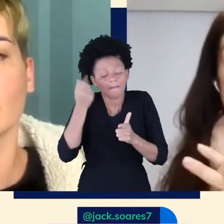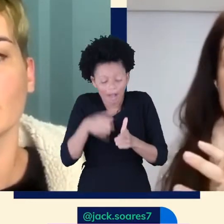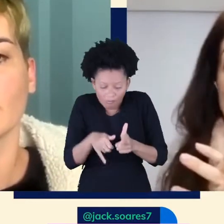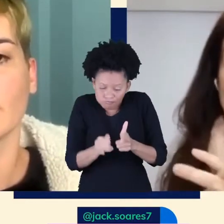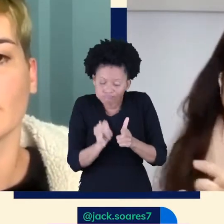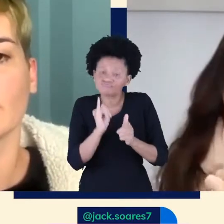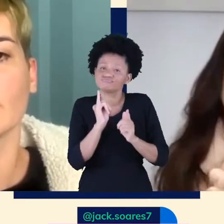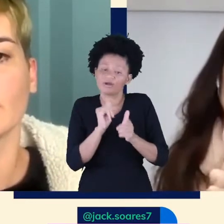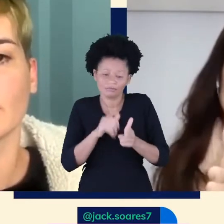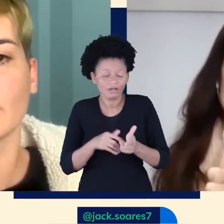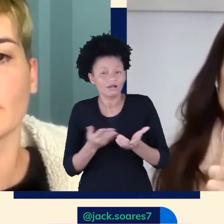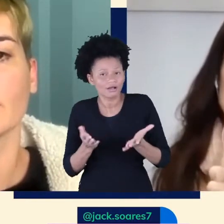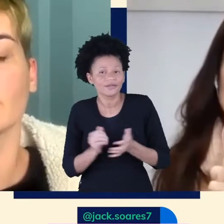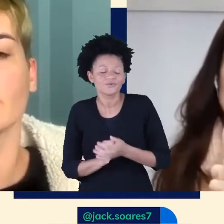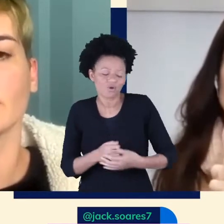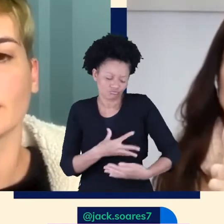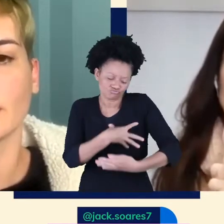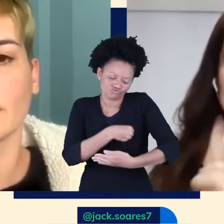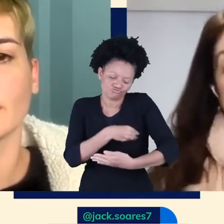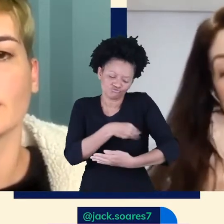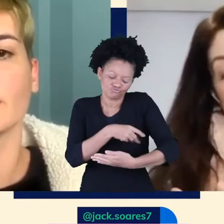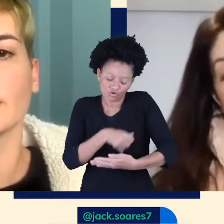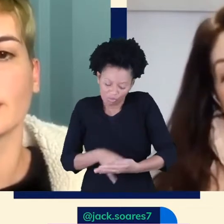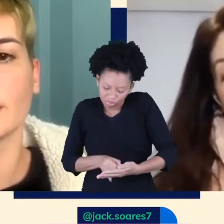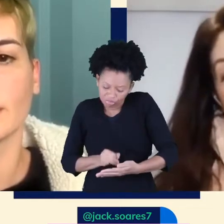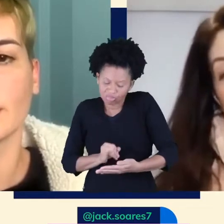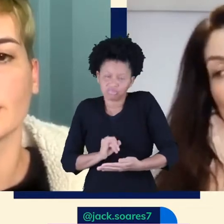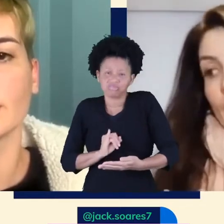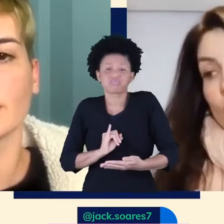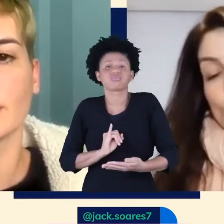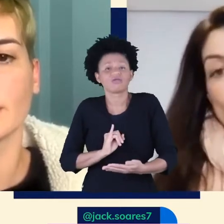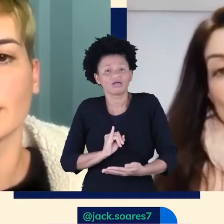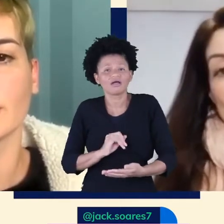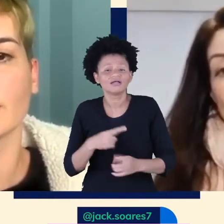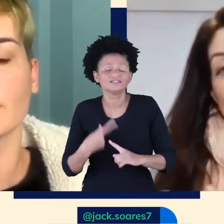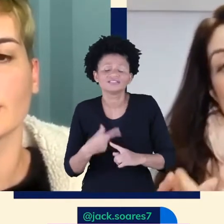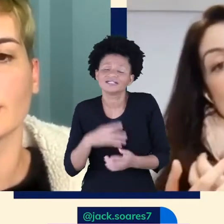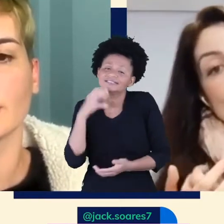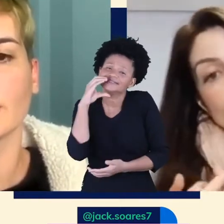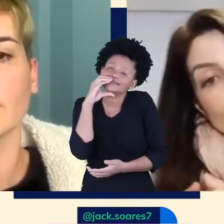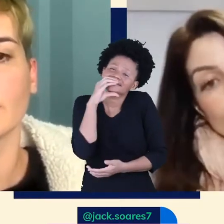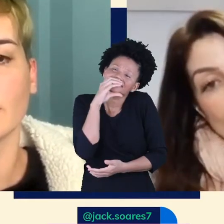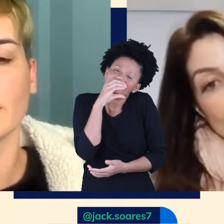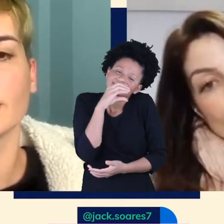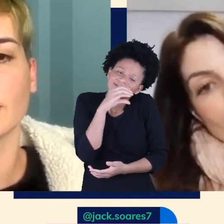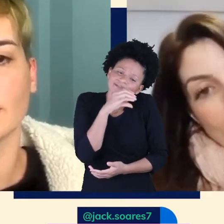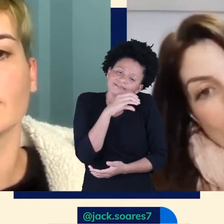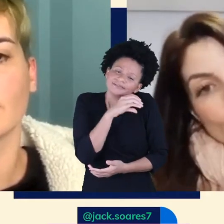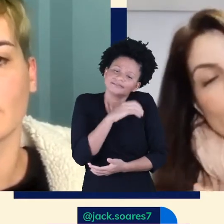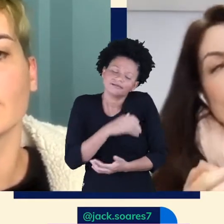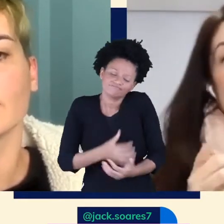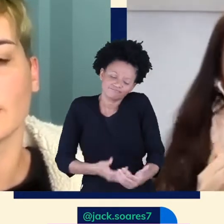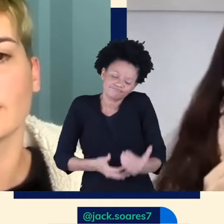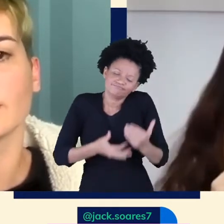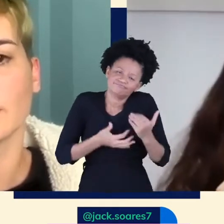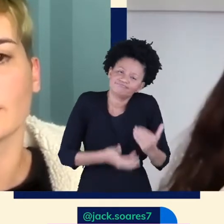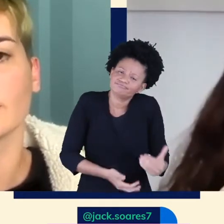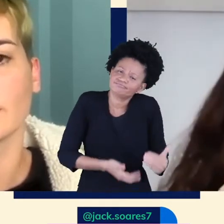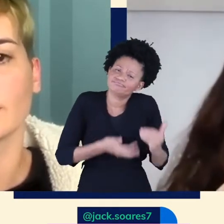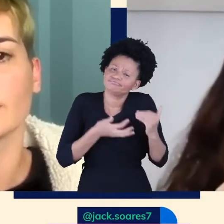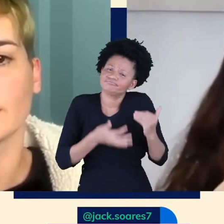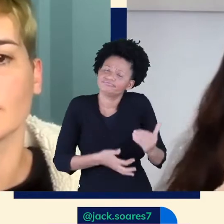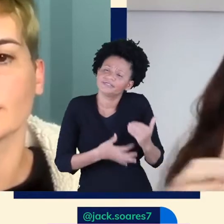está sendo amamentado, isso pode acontecer também. O bebê está ali no quentinho, está sendo, sabe, embalado, ele está se